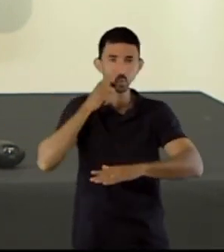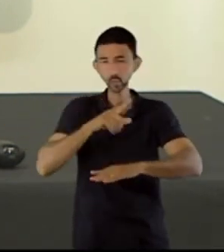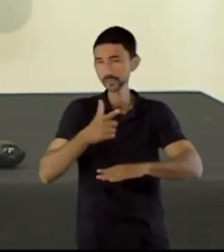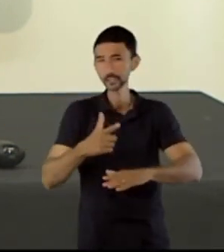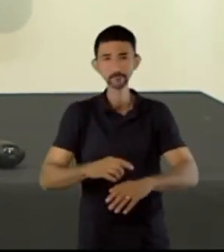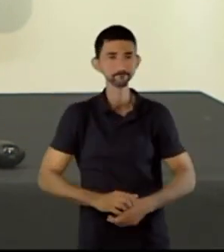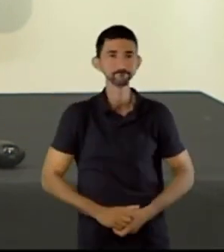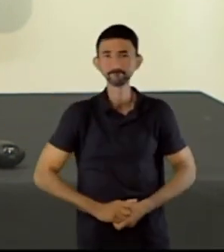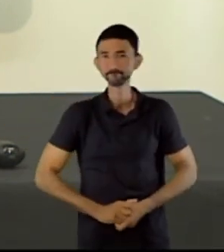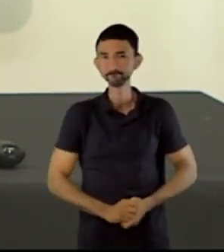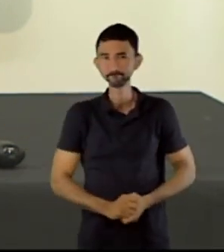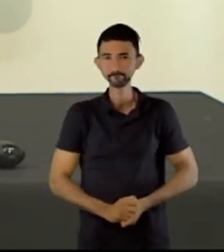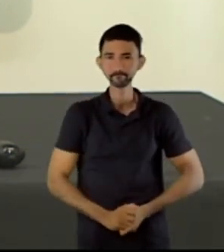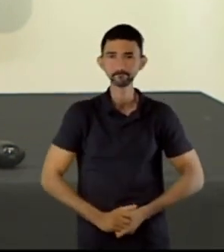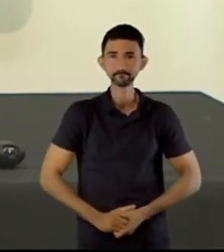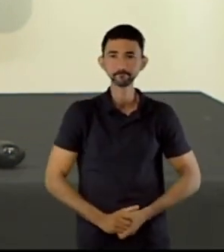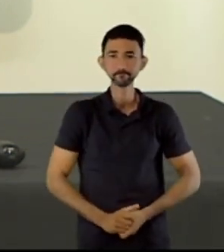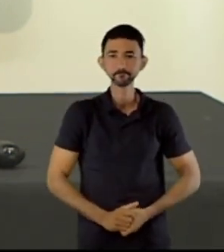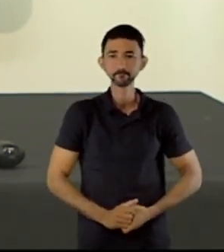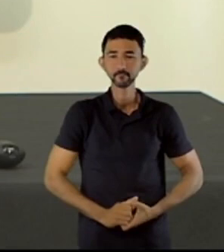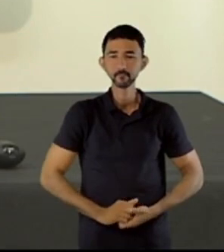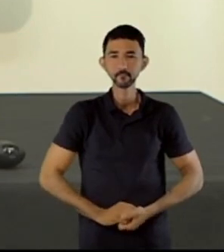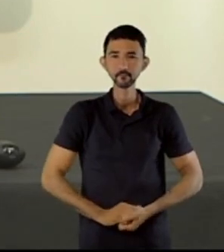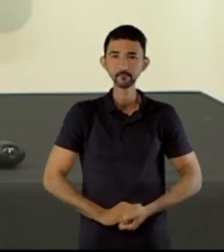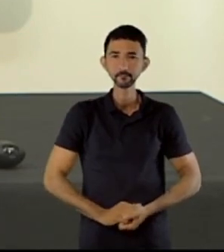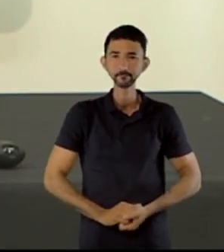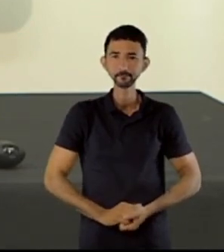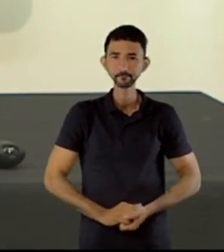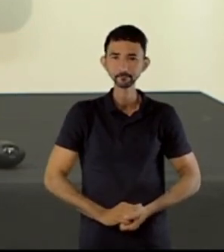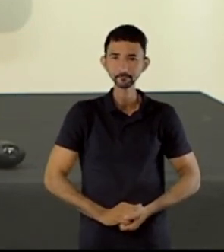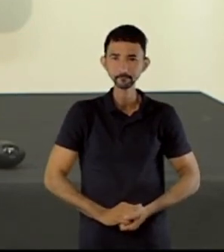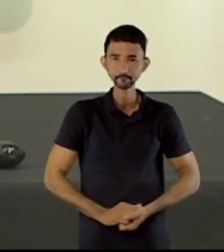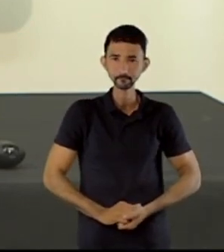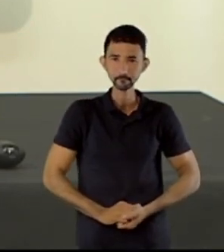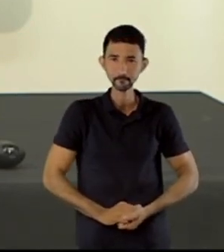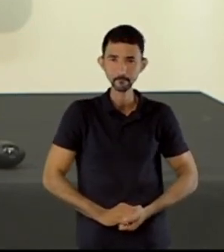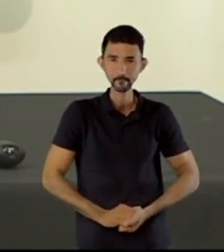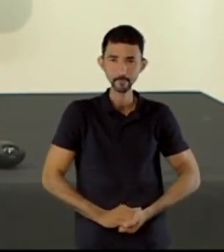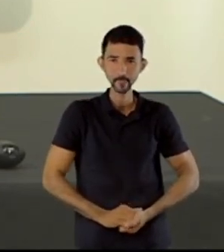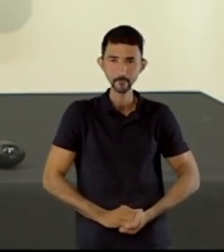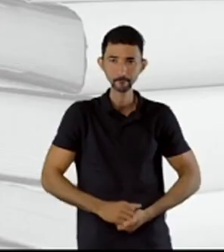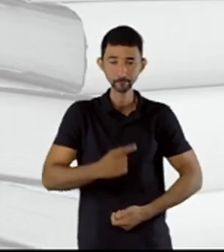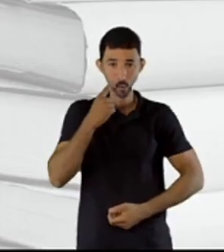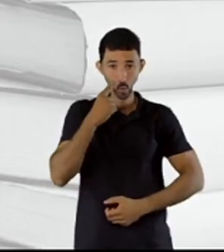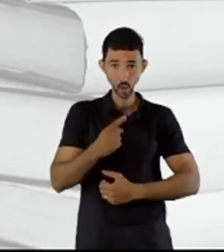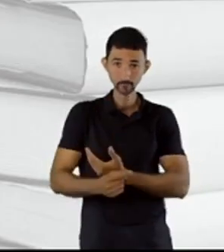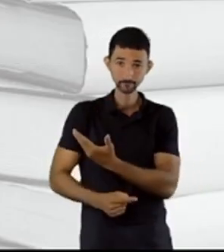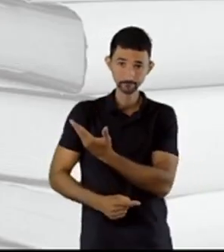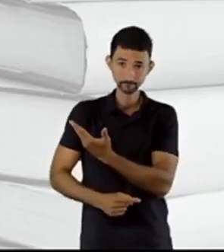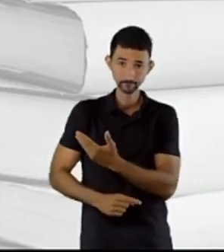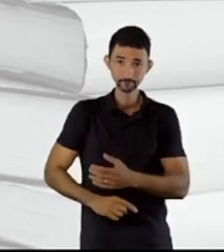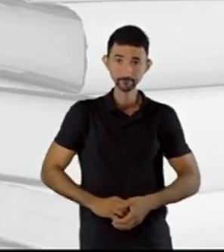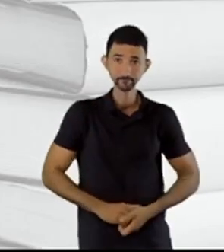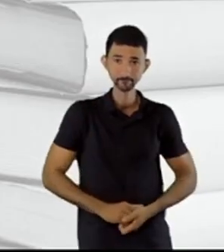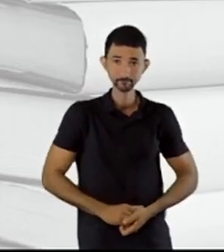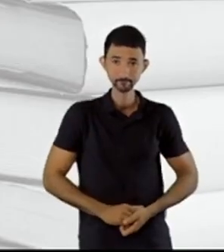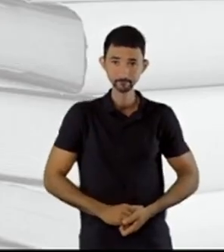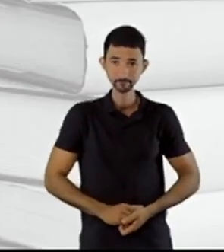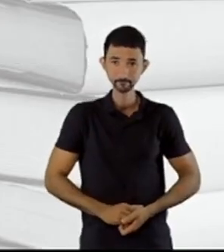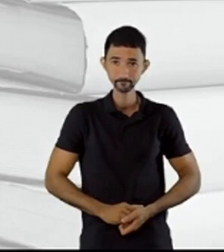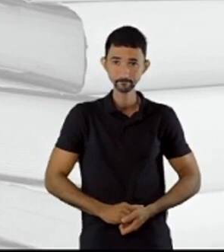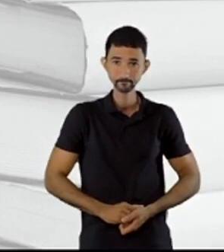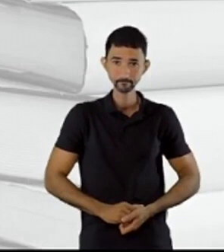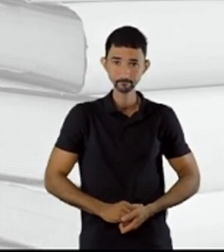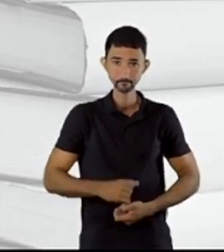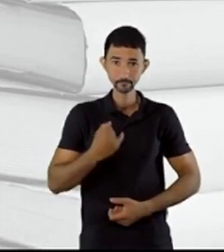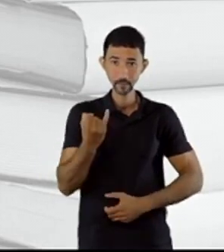lá para baixo, dessa forma. Tudo bem? Aqui na próxima imagem você vai ver a importância desse